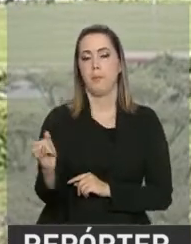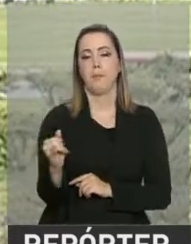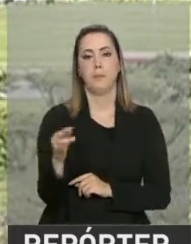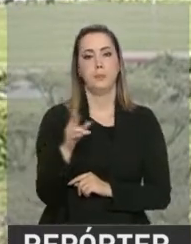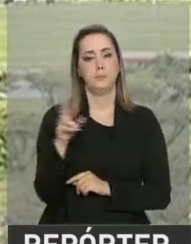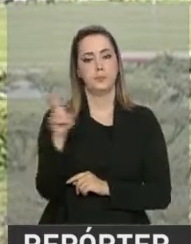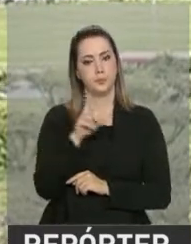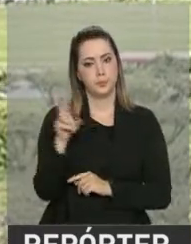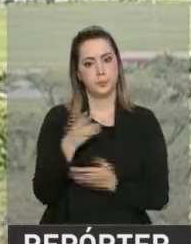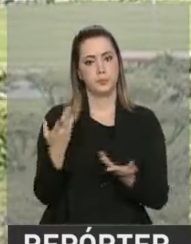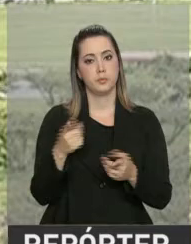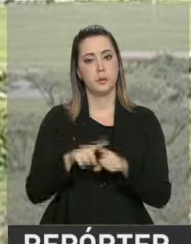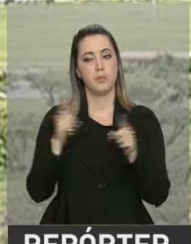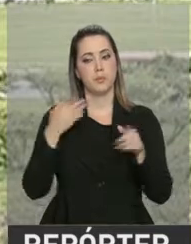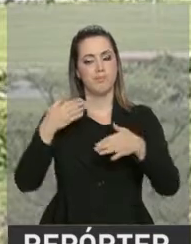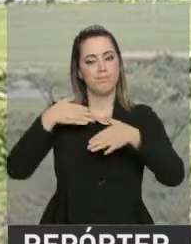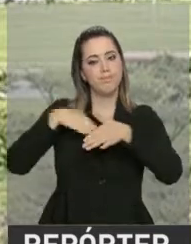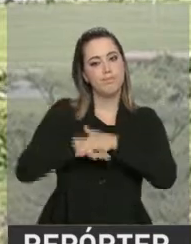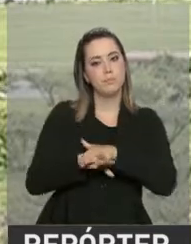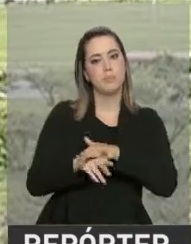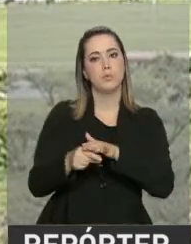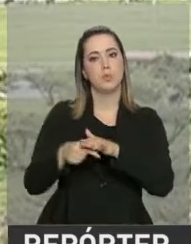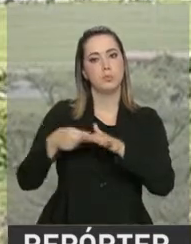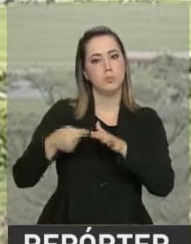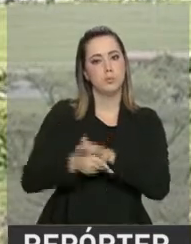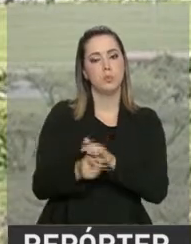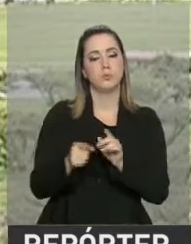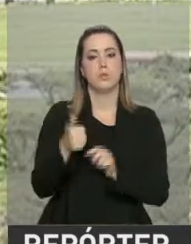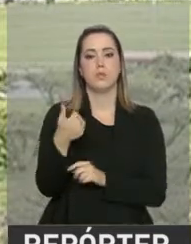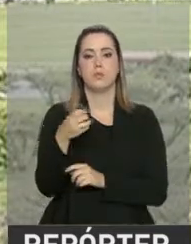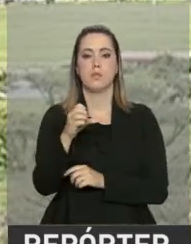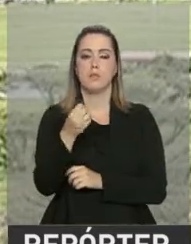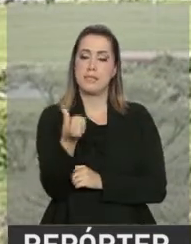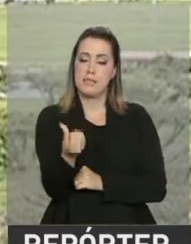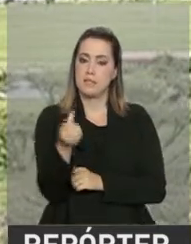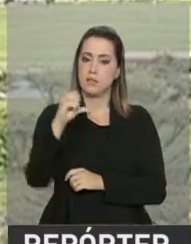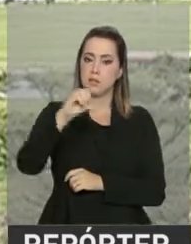R$167,9 bilhões, enquanto os depósitos somaram cerca de